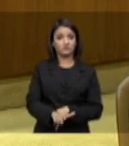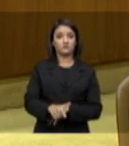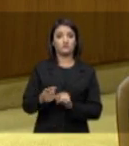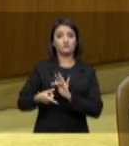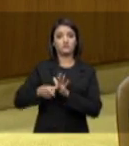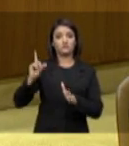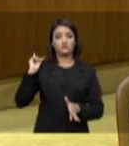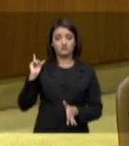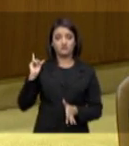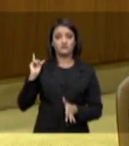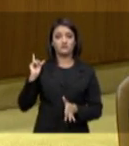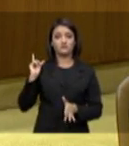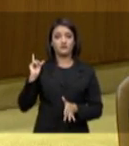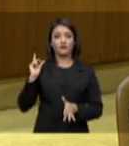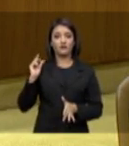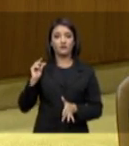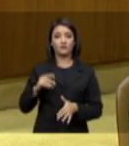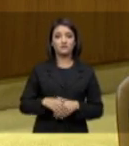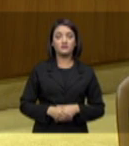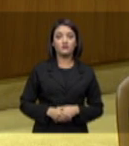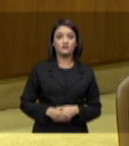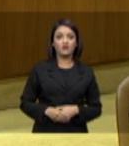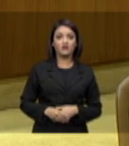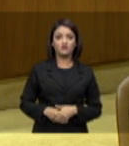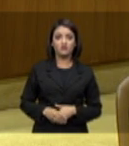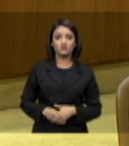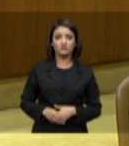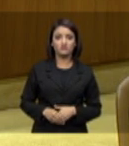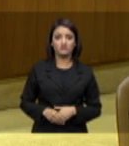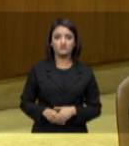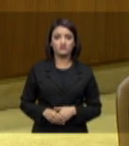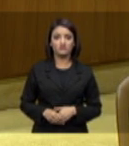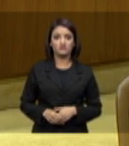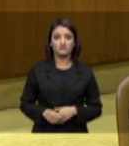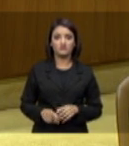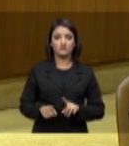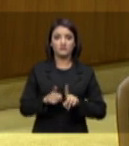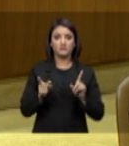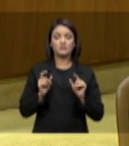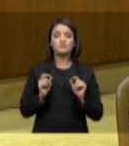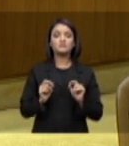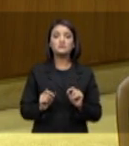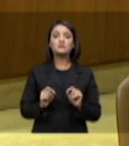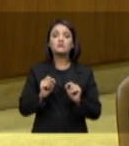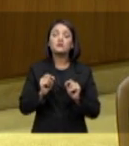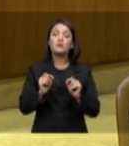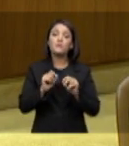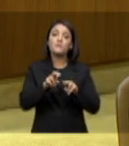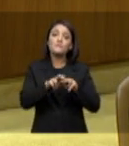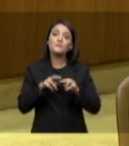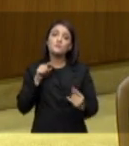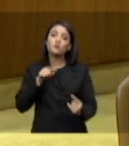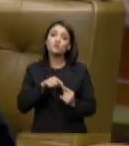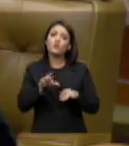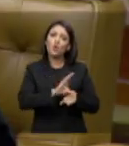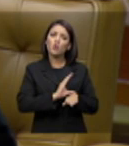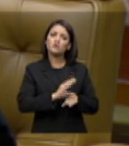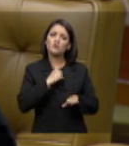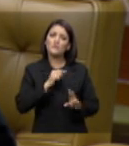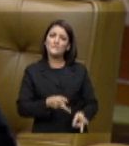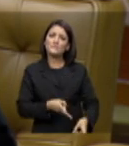o que tenho seguidas a linha embora estejamos no exercício da jurisdição constitucional eu tenho